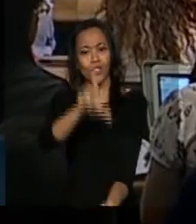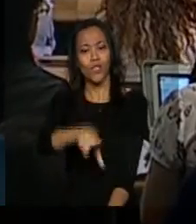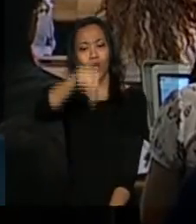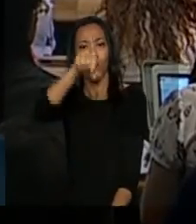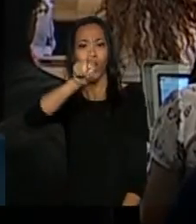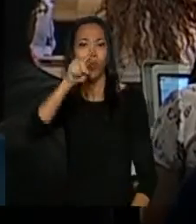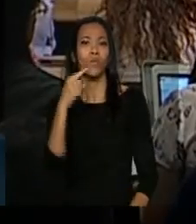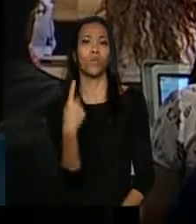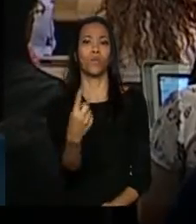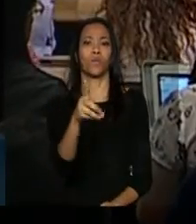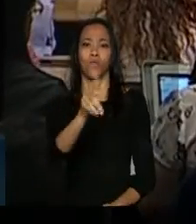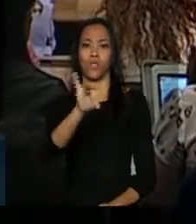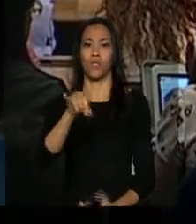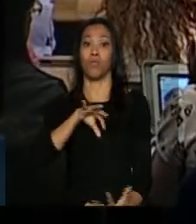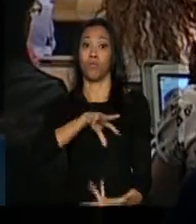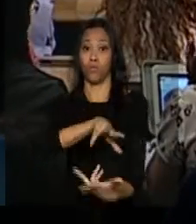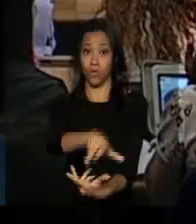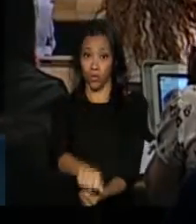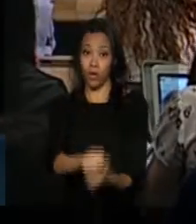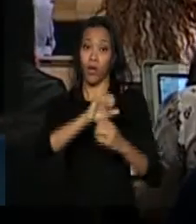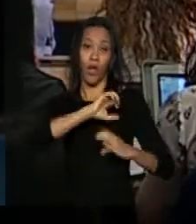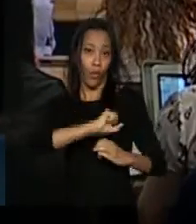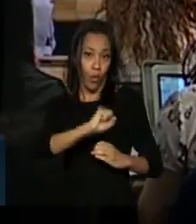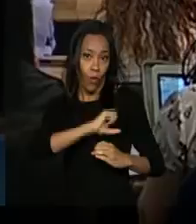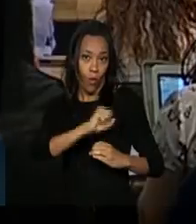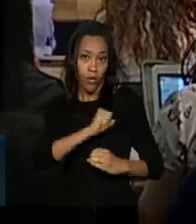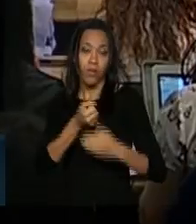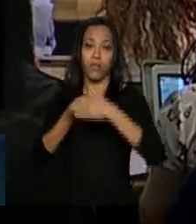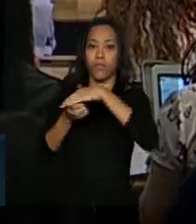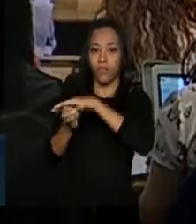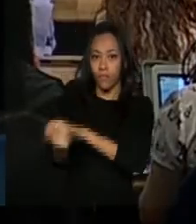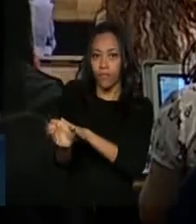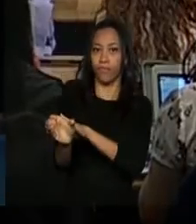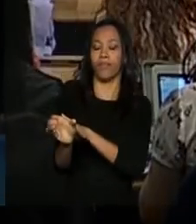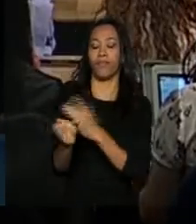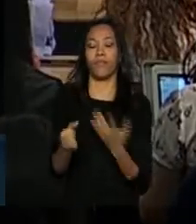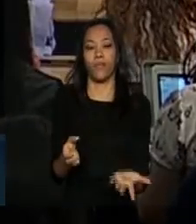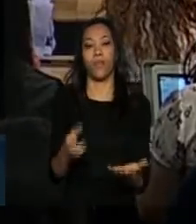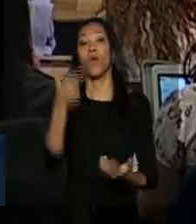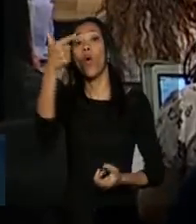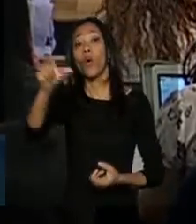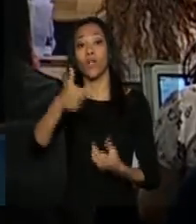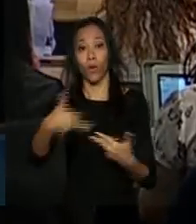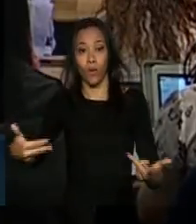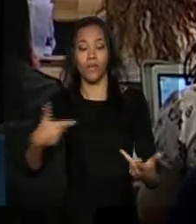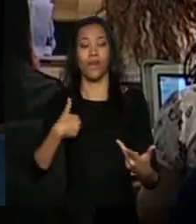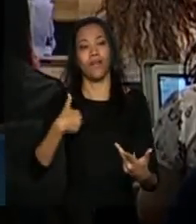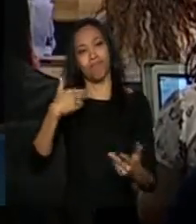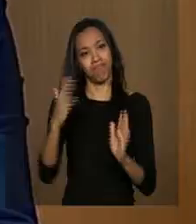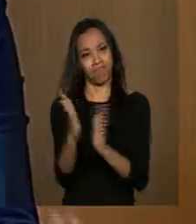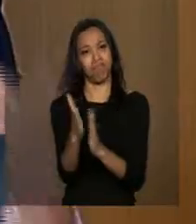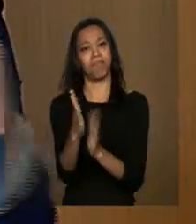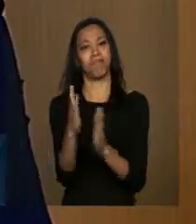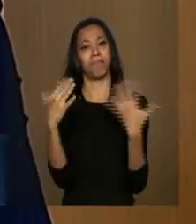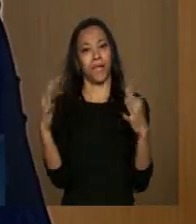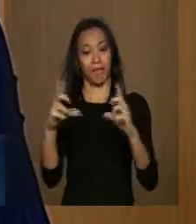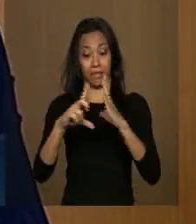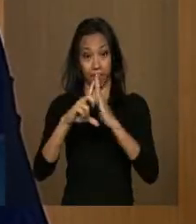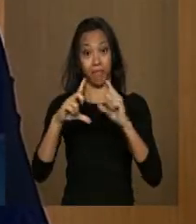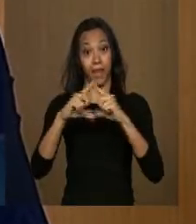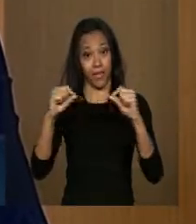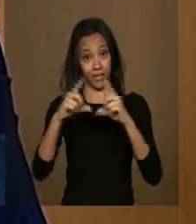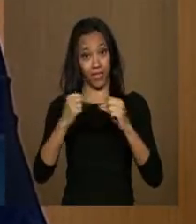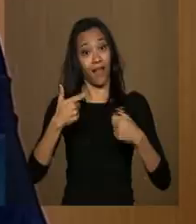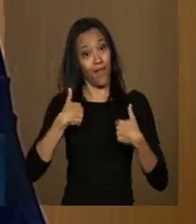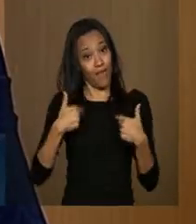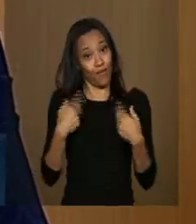dia mundial da doação de leite humano. A outra coisa que eu queria fazer era parabenizar Brasília, porque eu sou de Brasília,